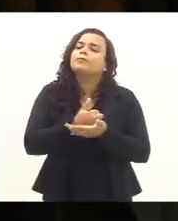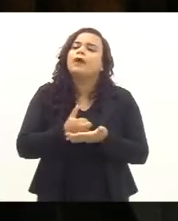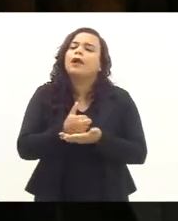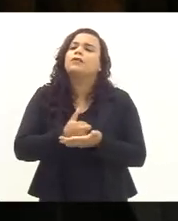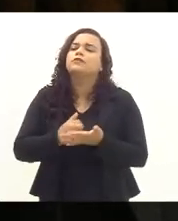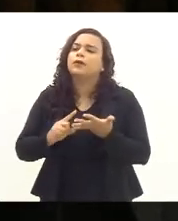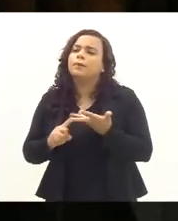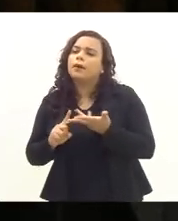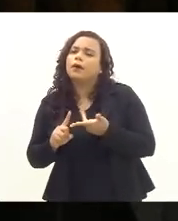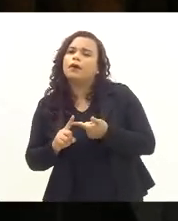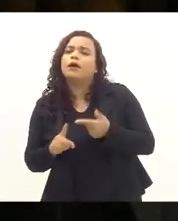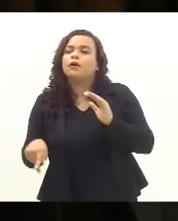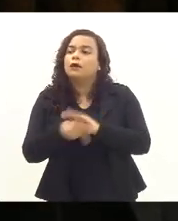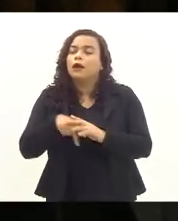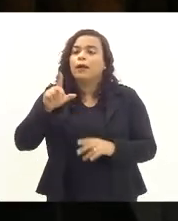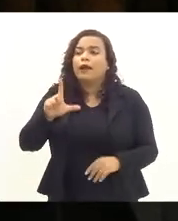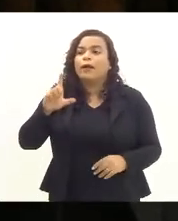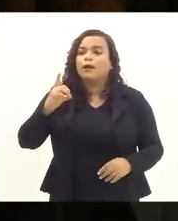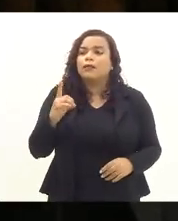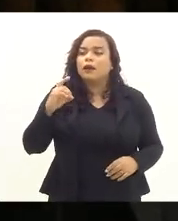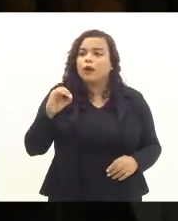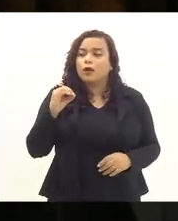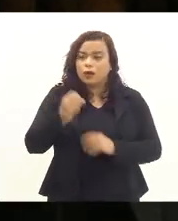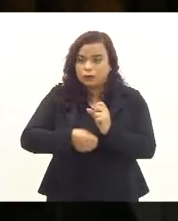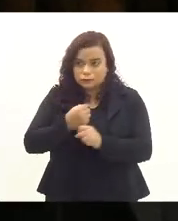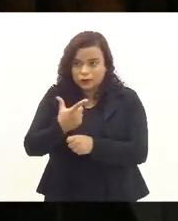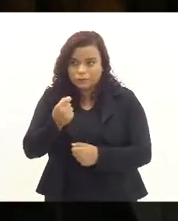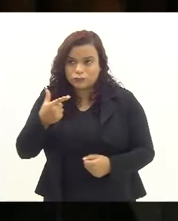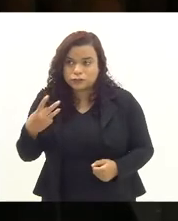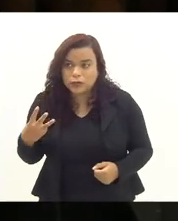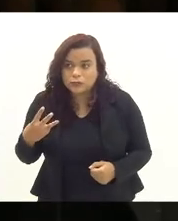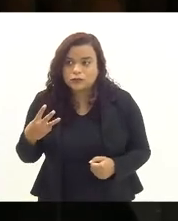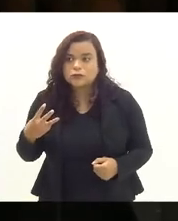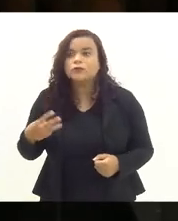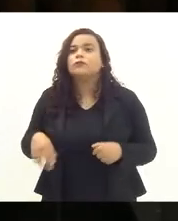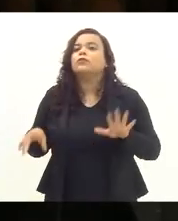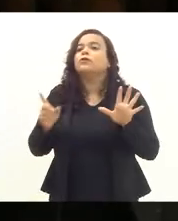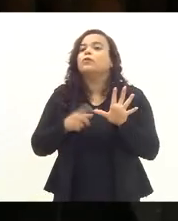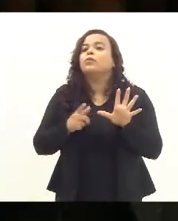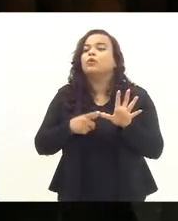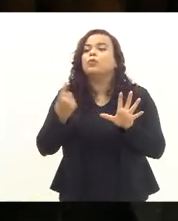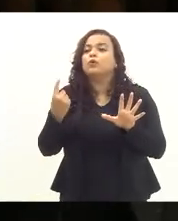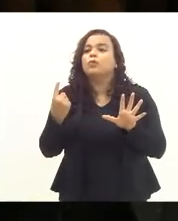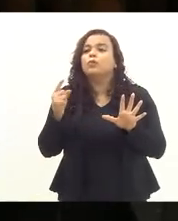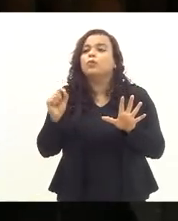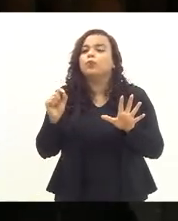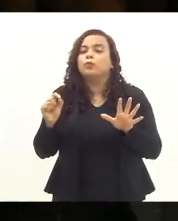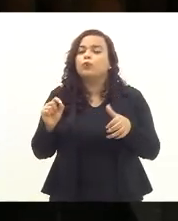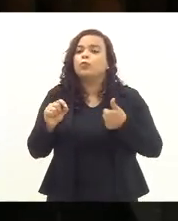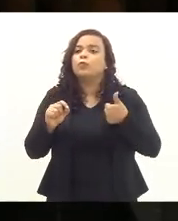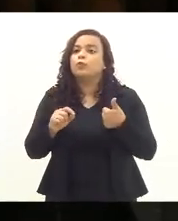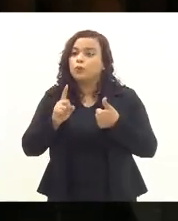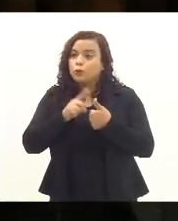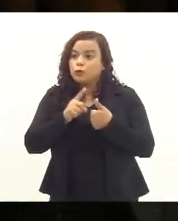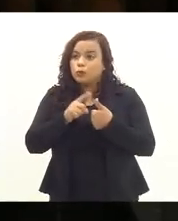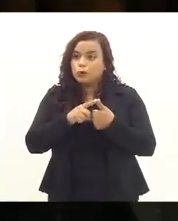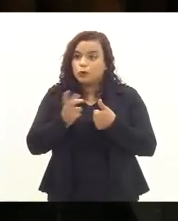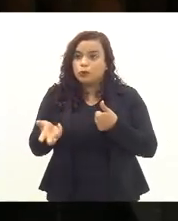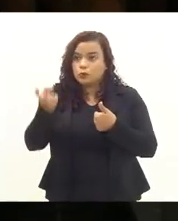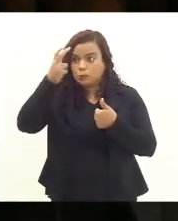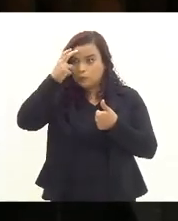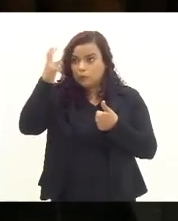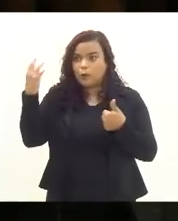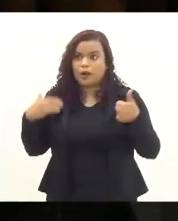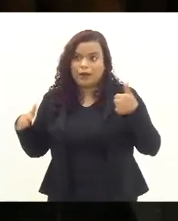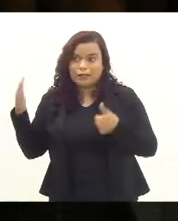da L de onde há 23 o peixe um deputado cultura e